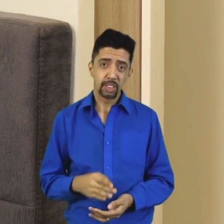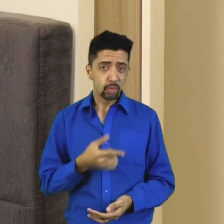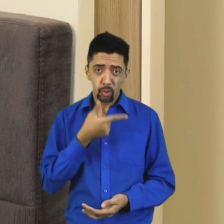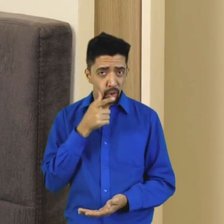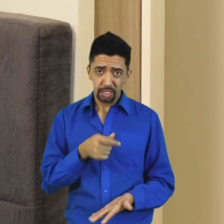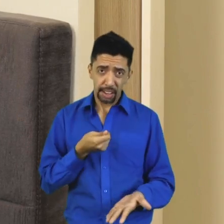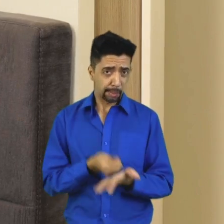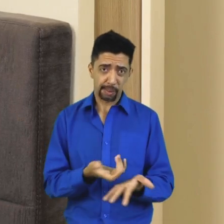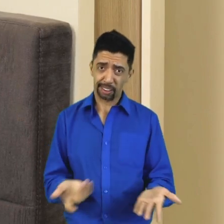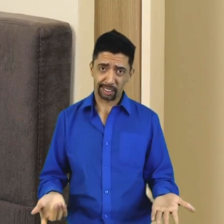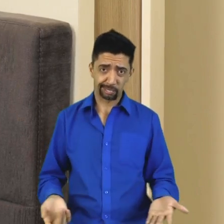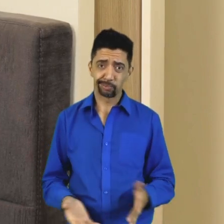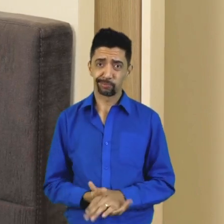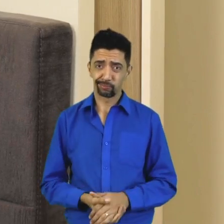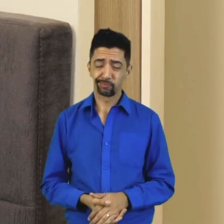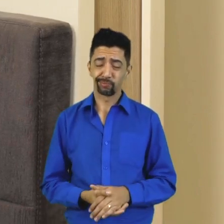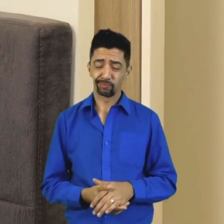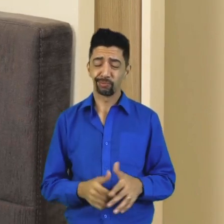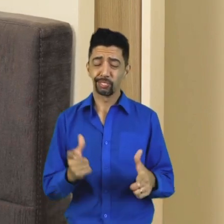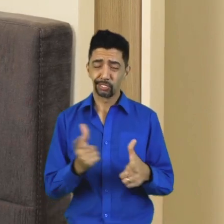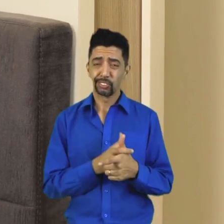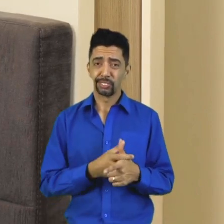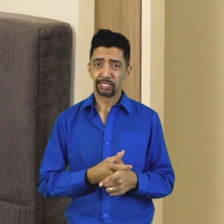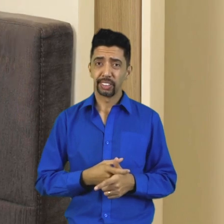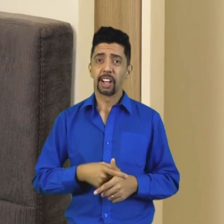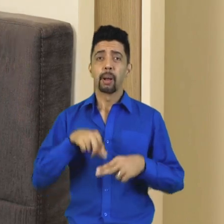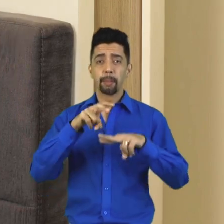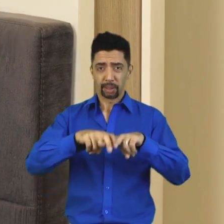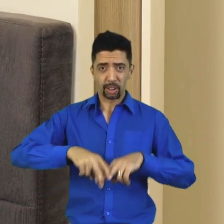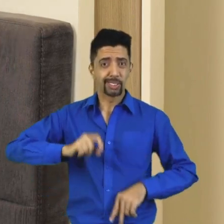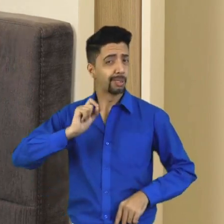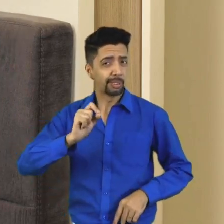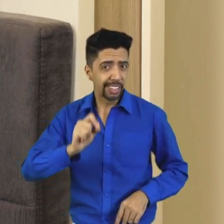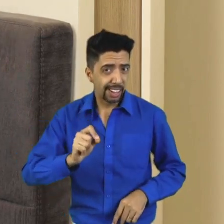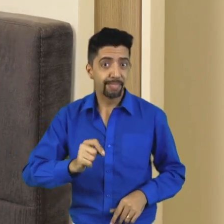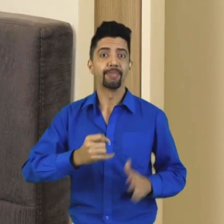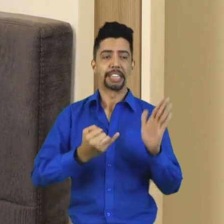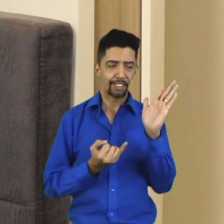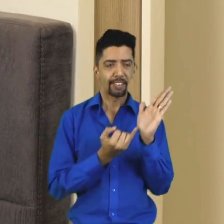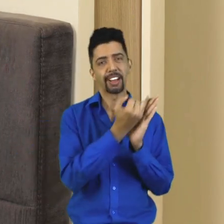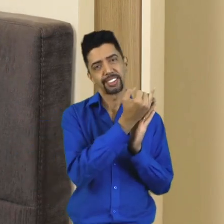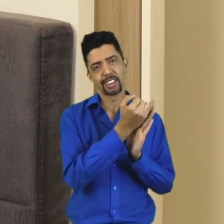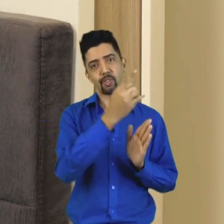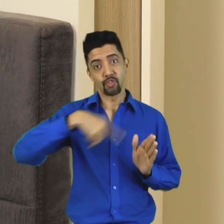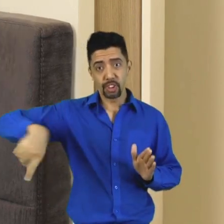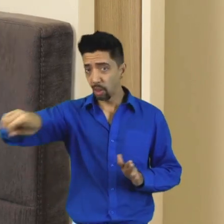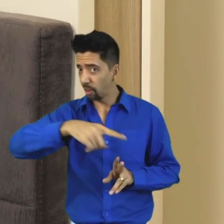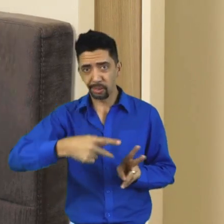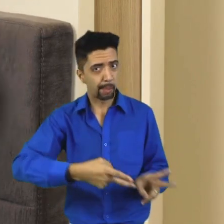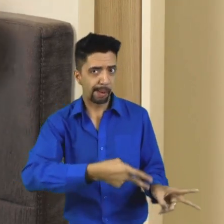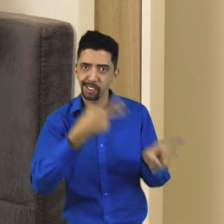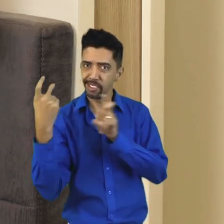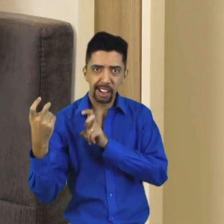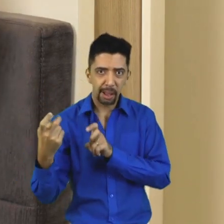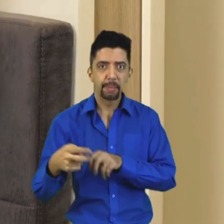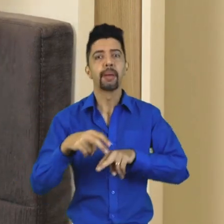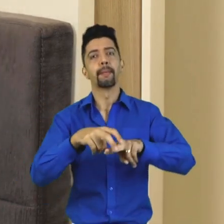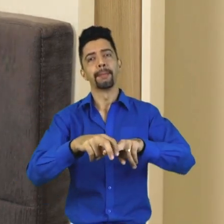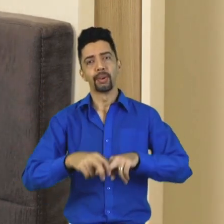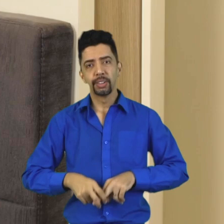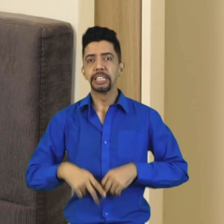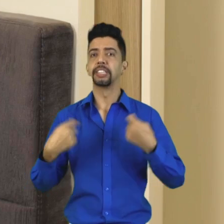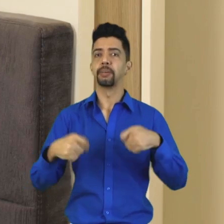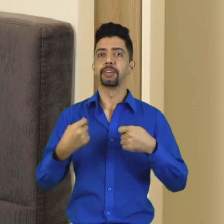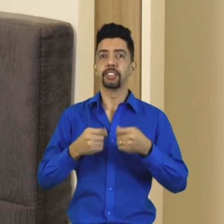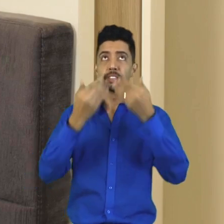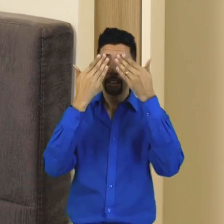controle da sua vida financeira. Sabe derivado do quê? Da inflação, que nós não enxergamos. Por isso, desvendar